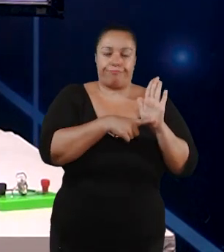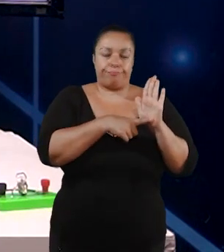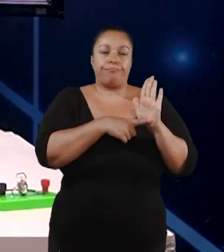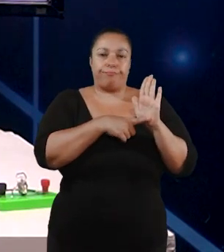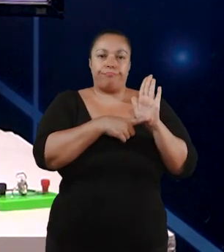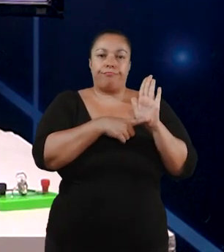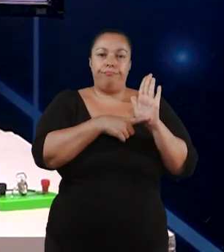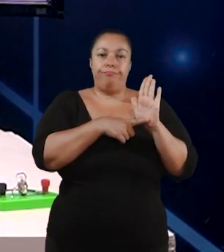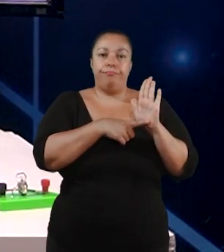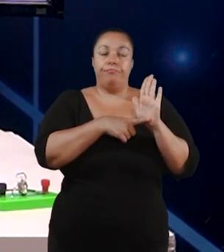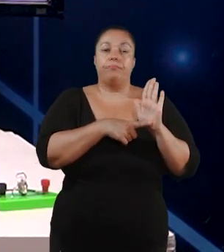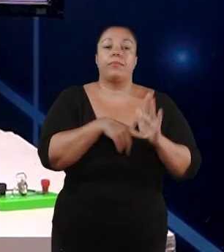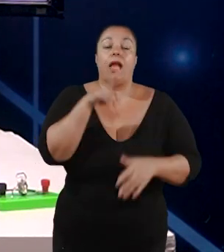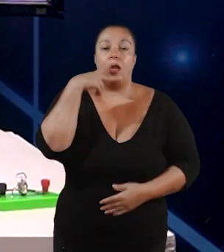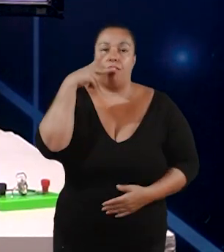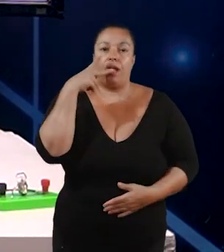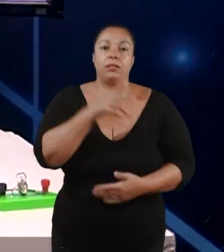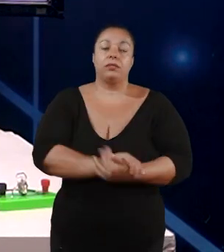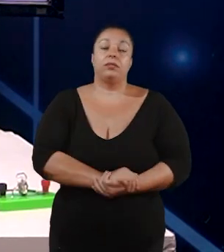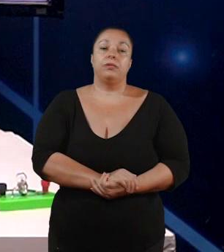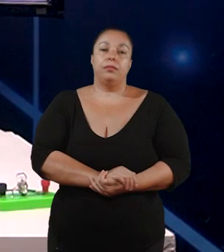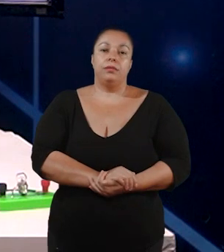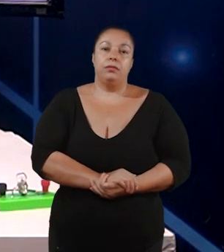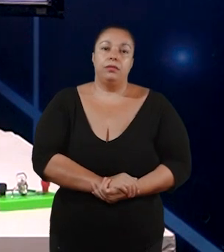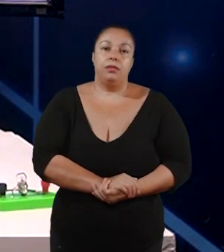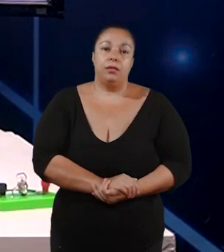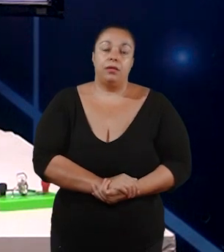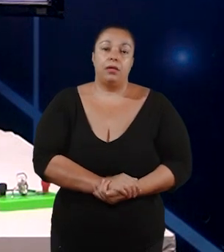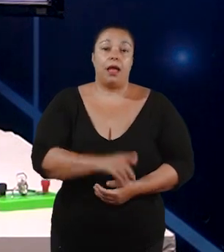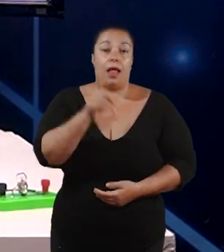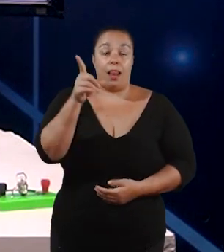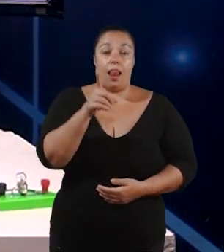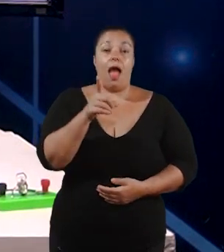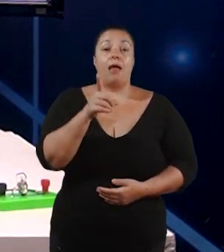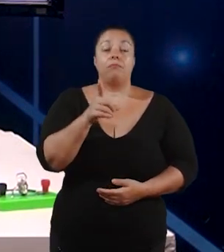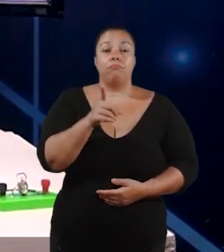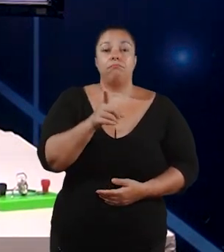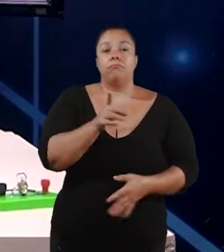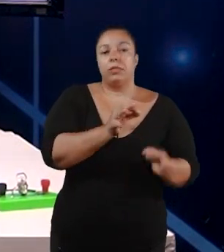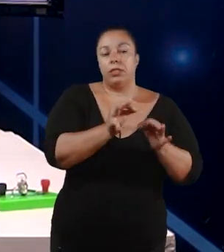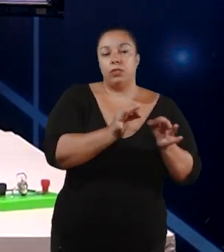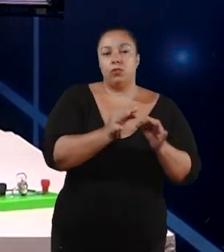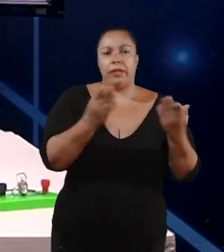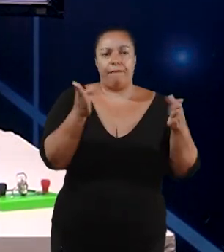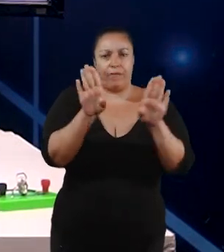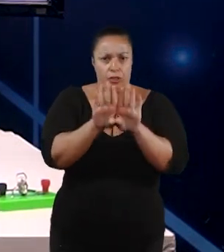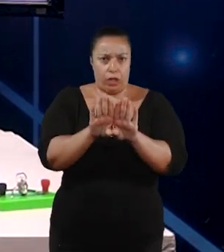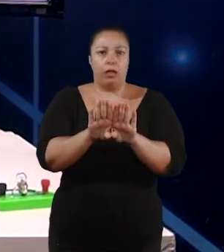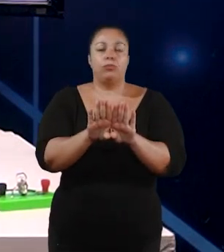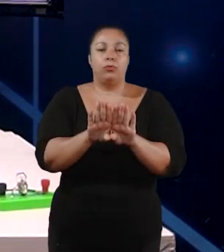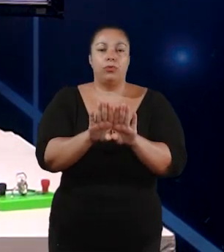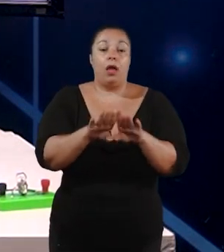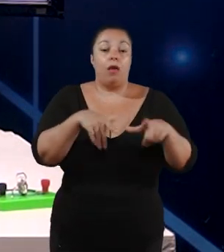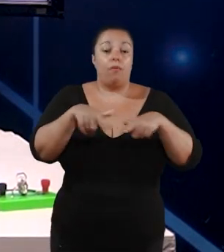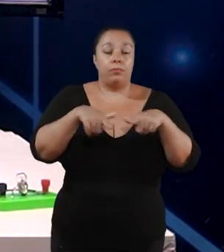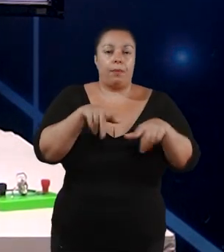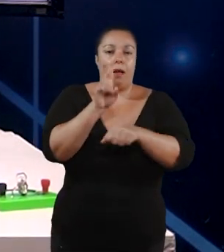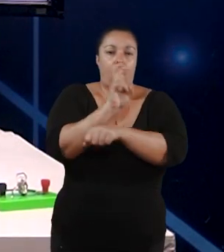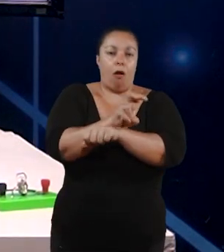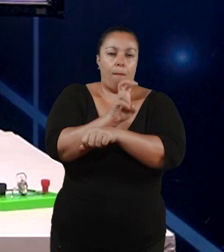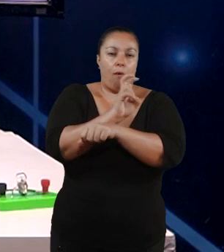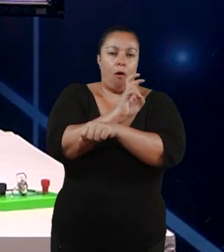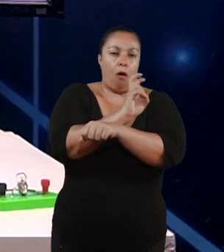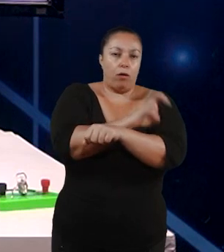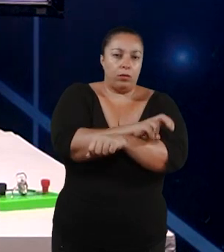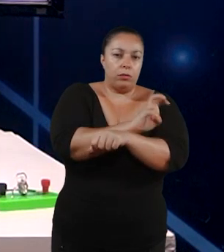tá? Então eu falo assim, ó, lá no circuito anterior era um circuito fechado. Como nós vamos trabalhar com robótica, vamos